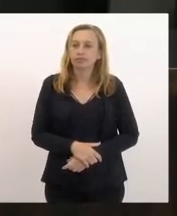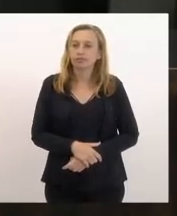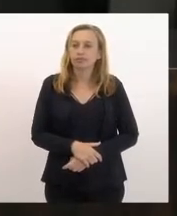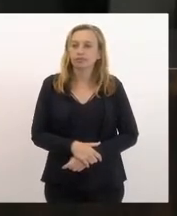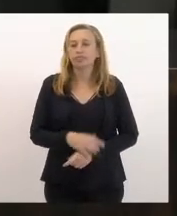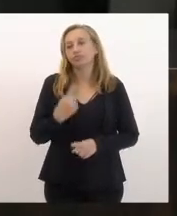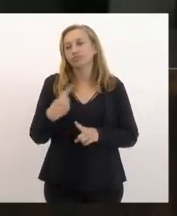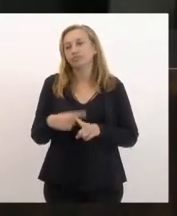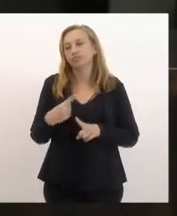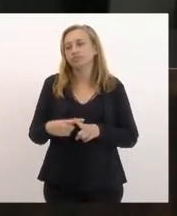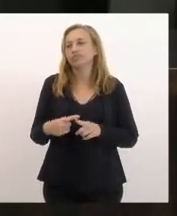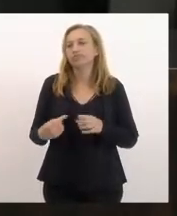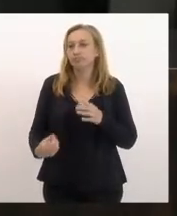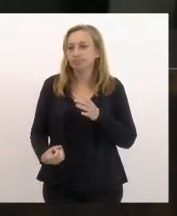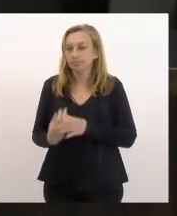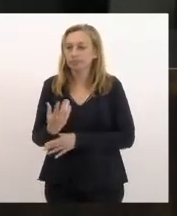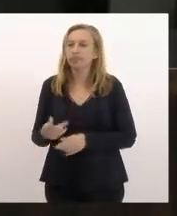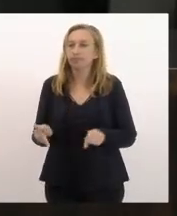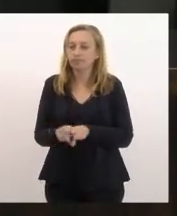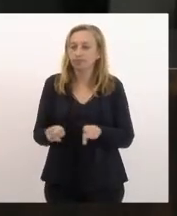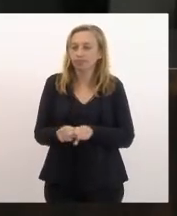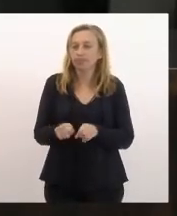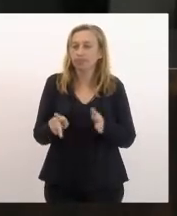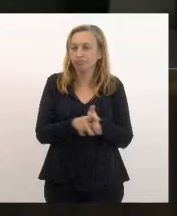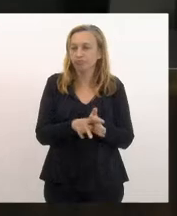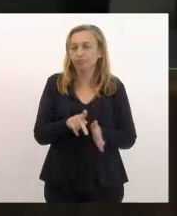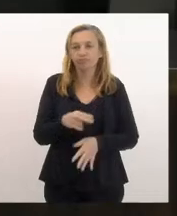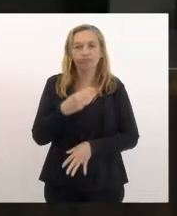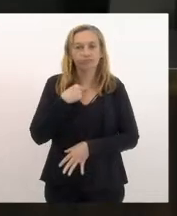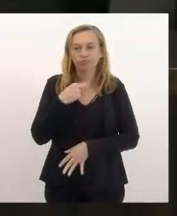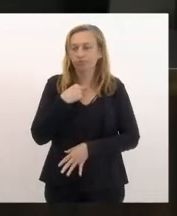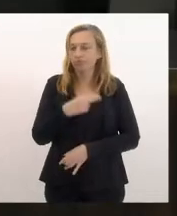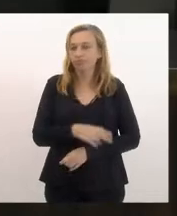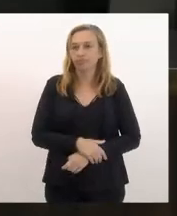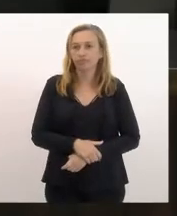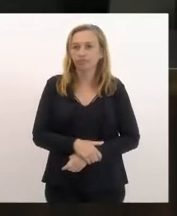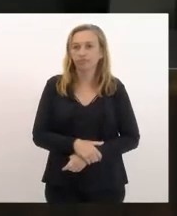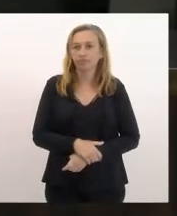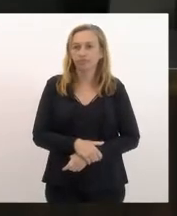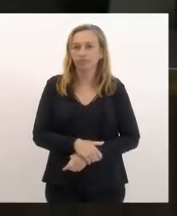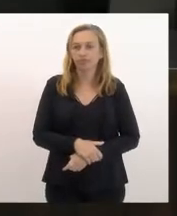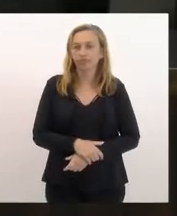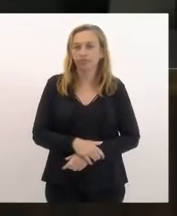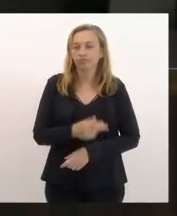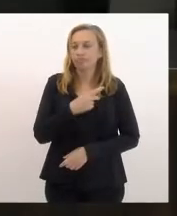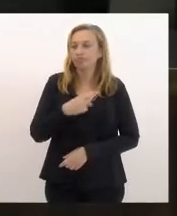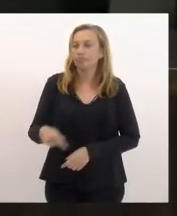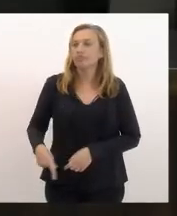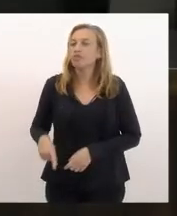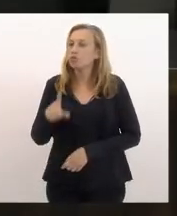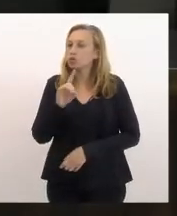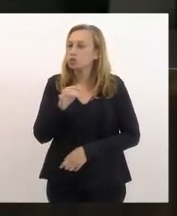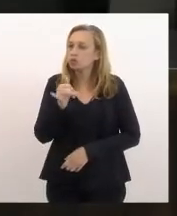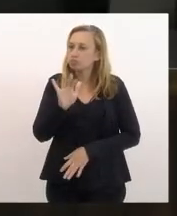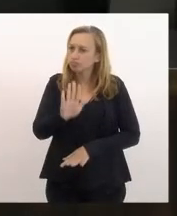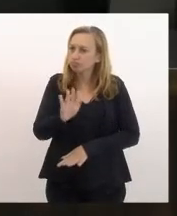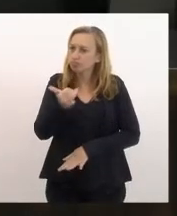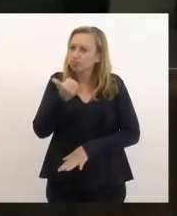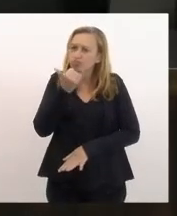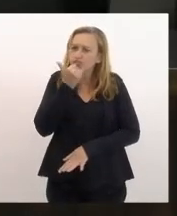porque Vossa Excelência é um dos autores. Não. O presidente, só um ponto, desculpe,